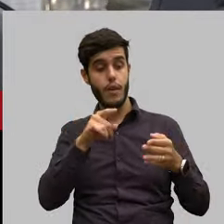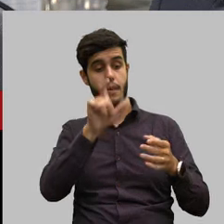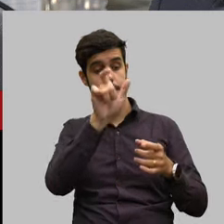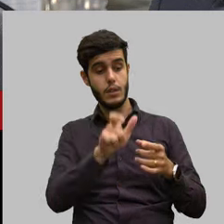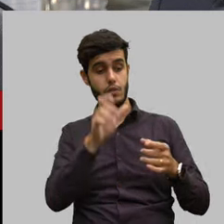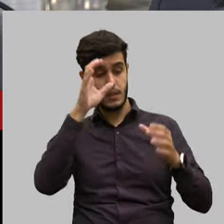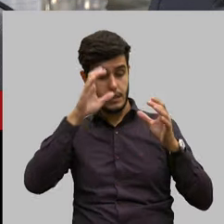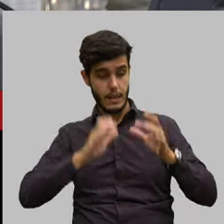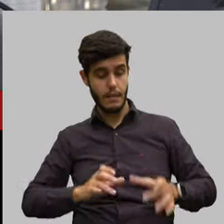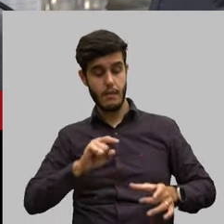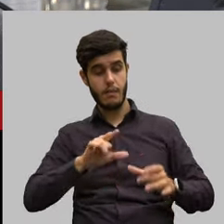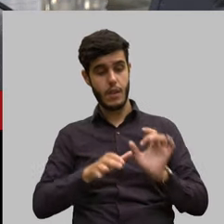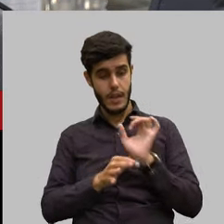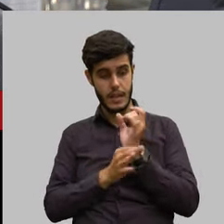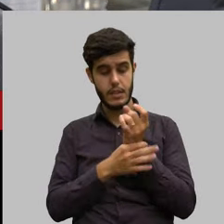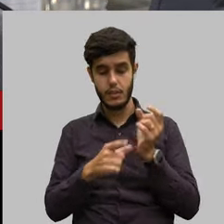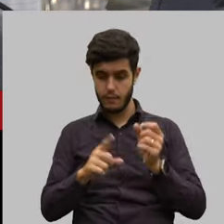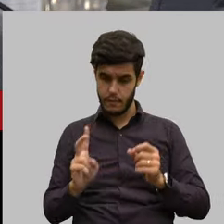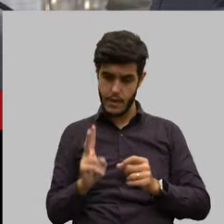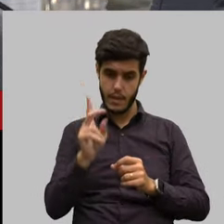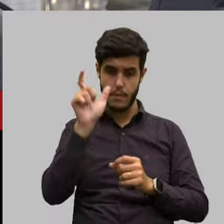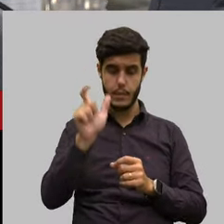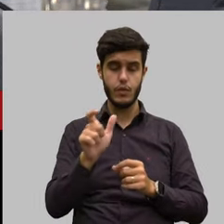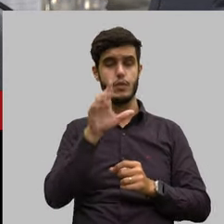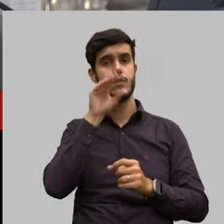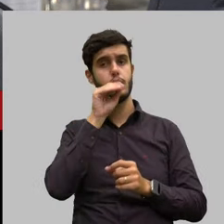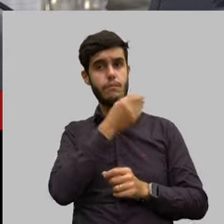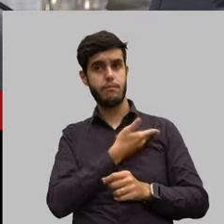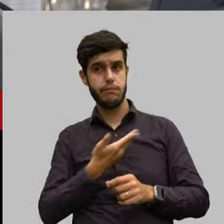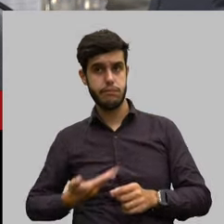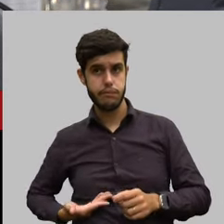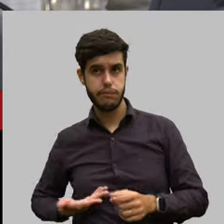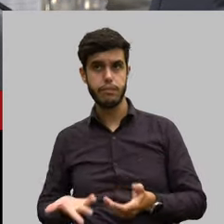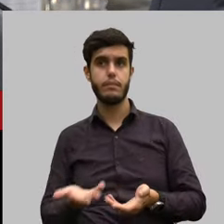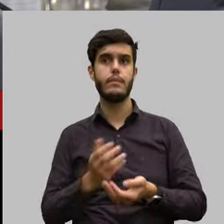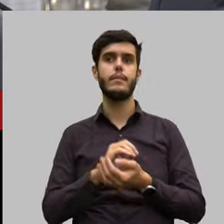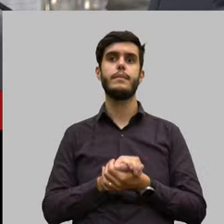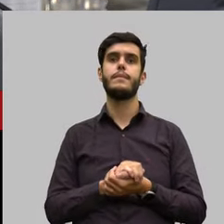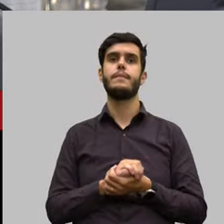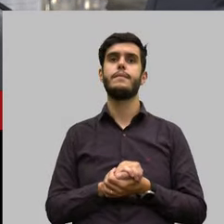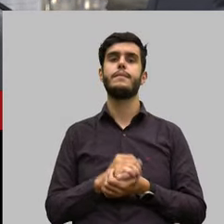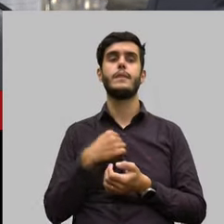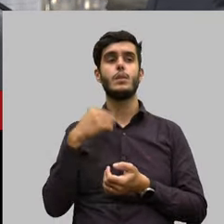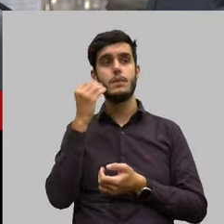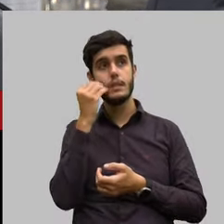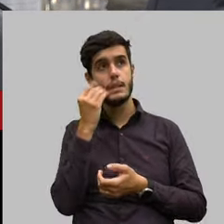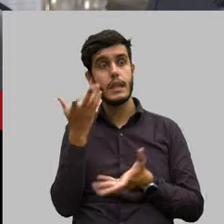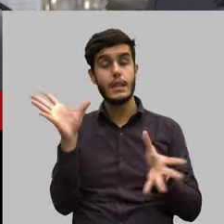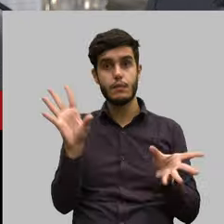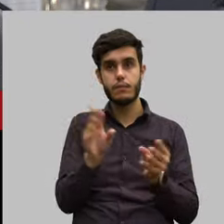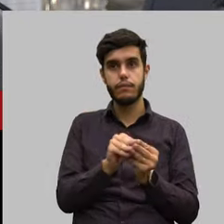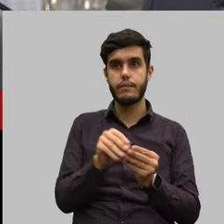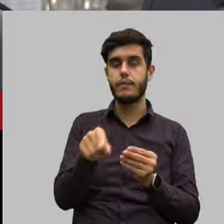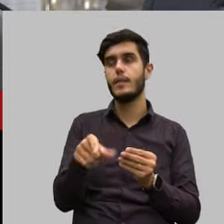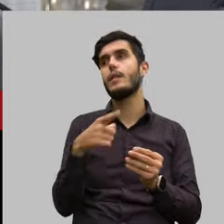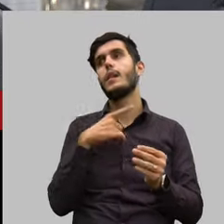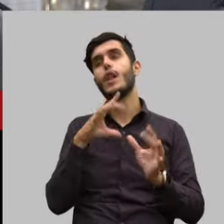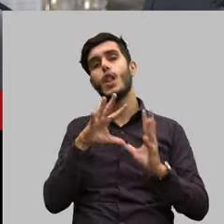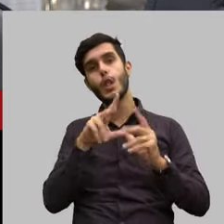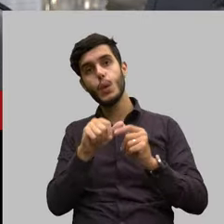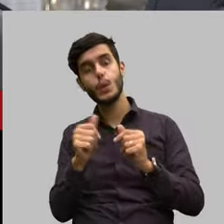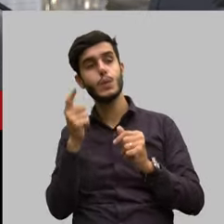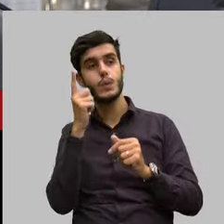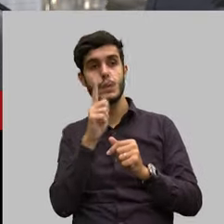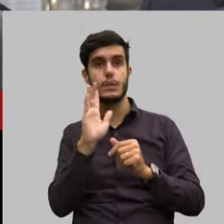garantia de uma valorização do Servidor e eu tentei pincelar aqui tudo que a gente conseguiu tudo